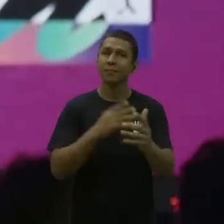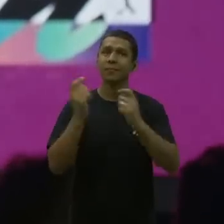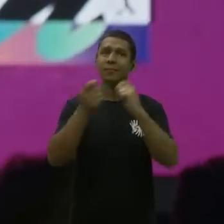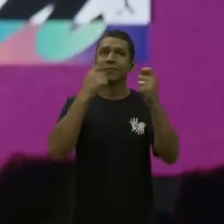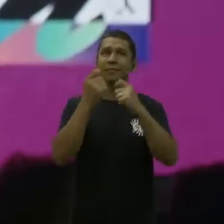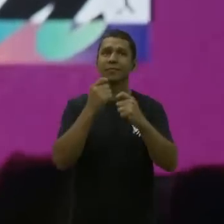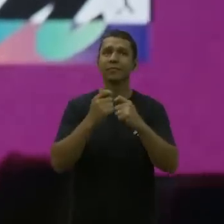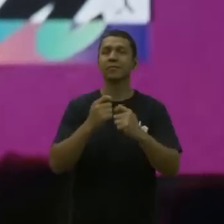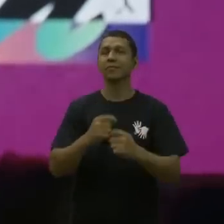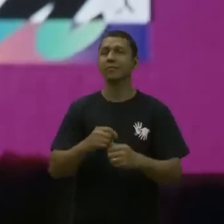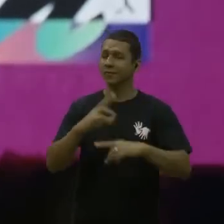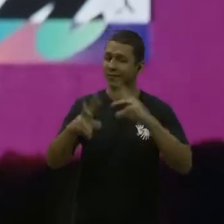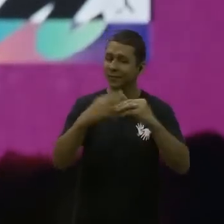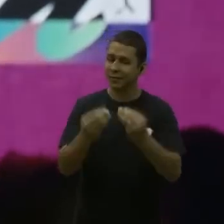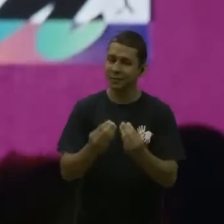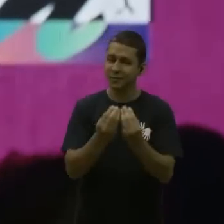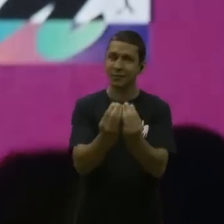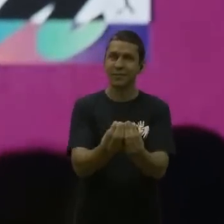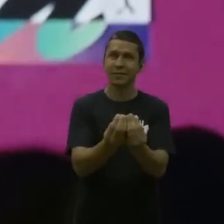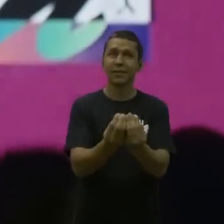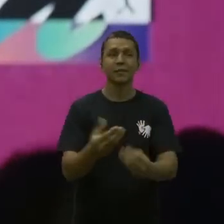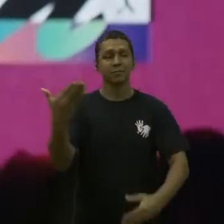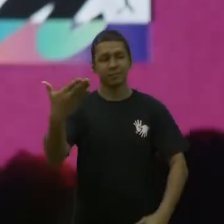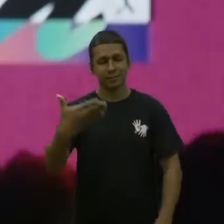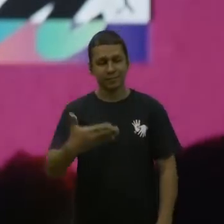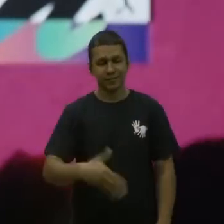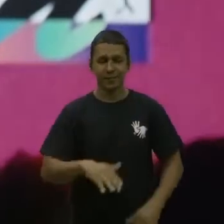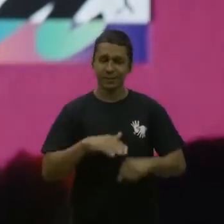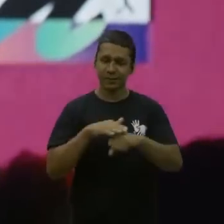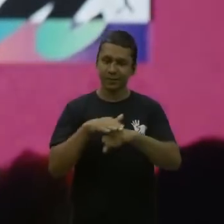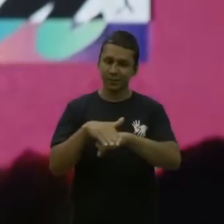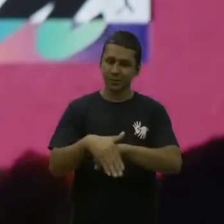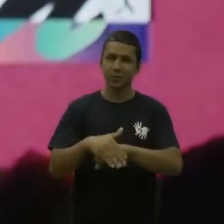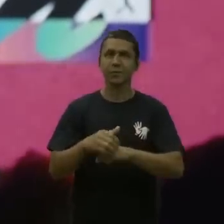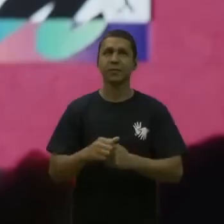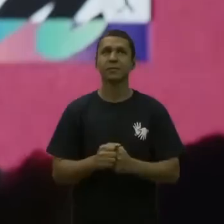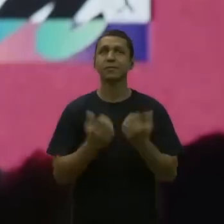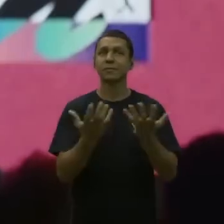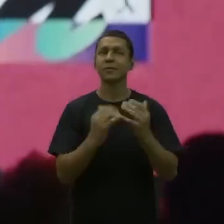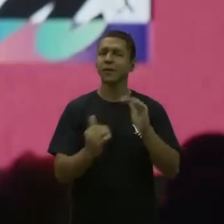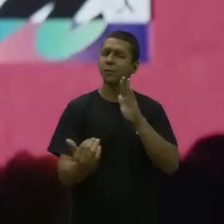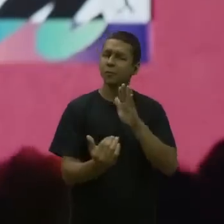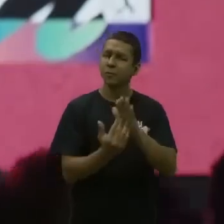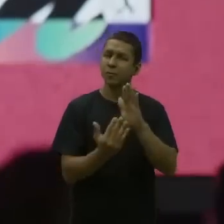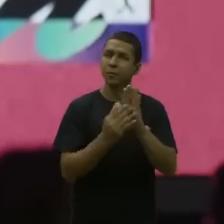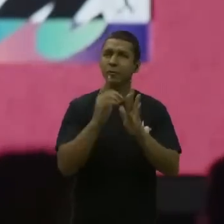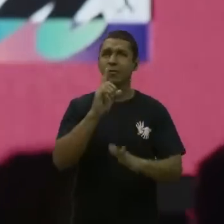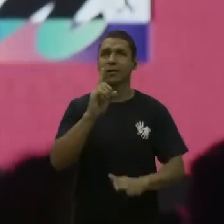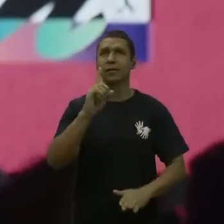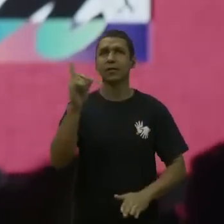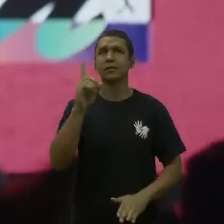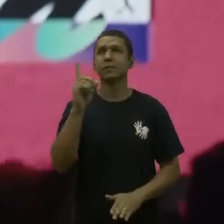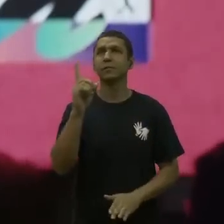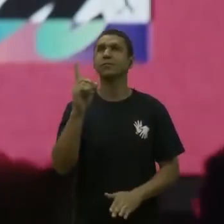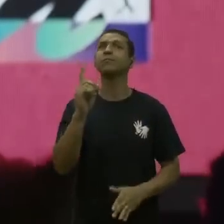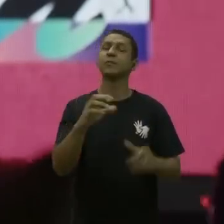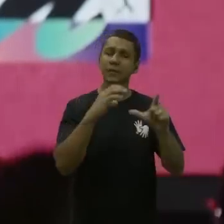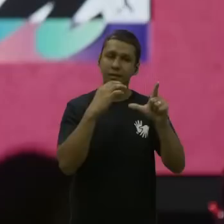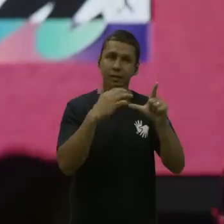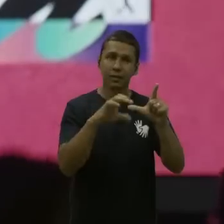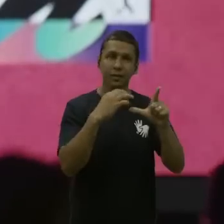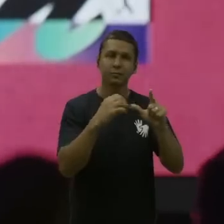Aleluia! Que presente estar aqui nessa noite. Quero louvar a Deus por essa igreja